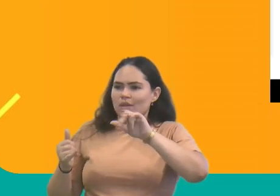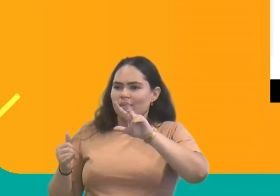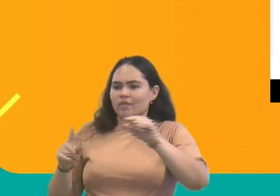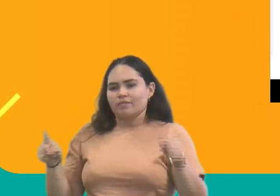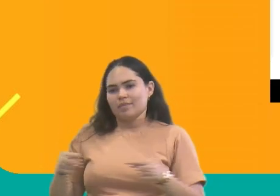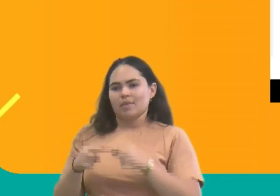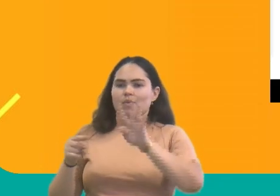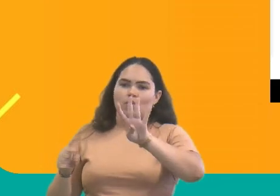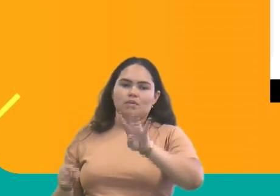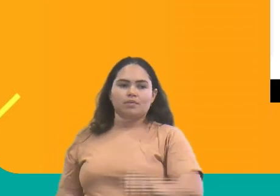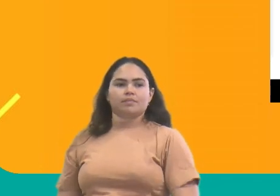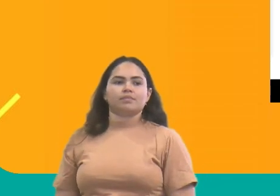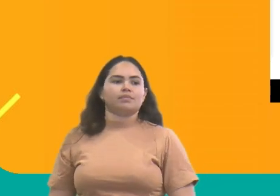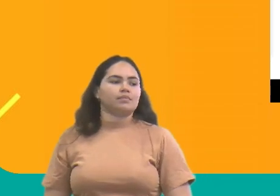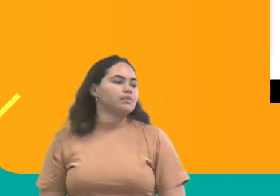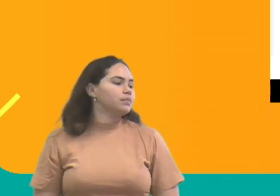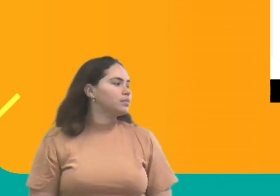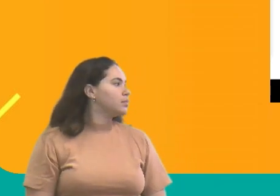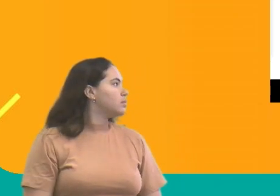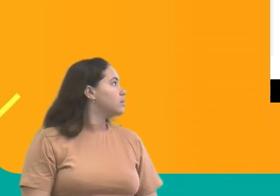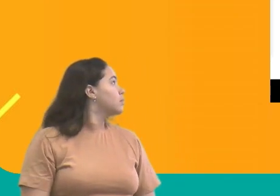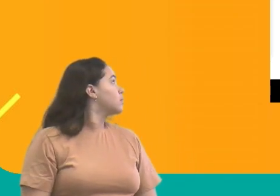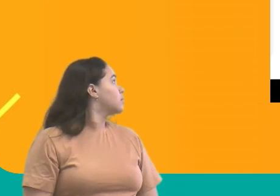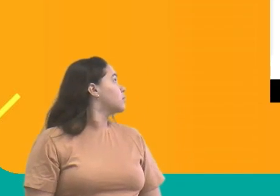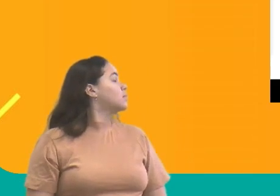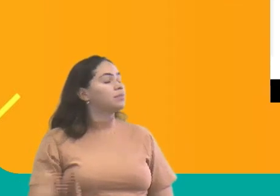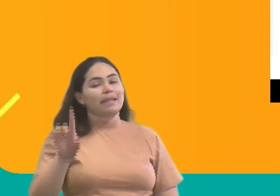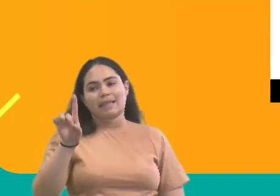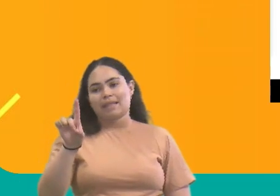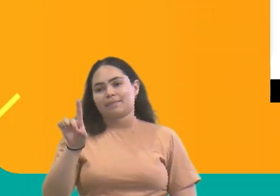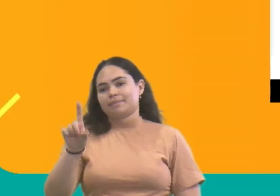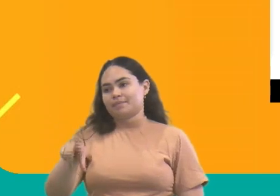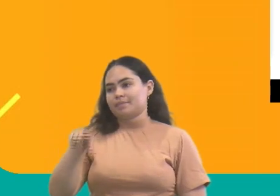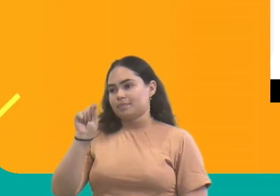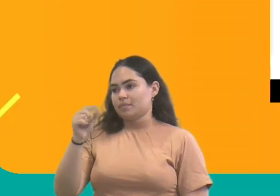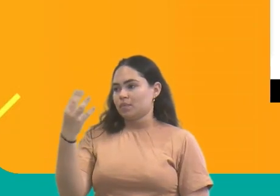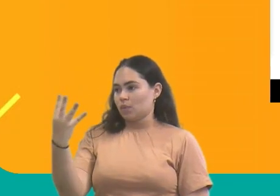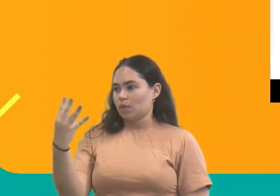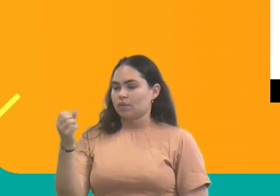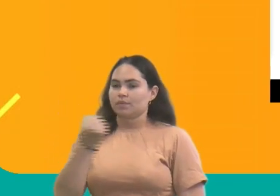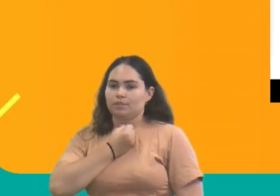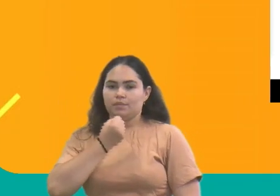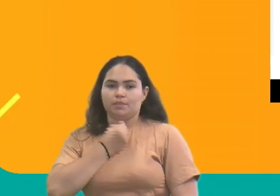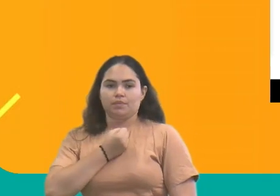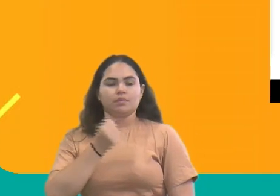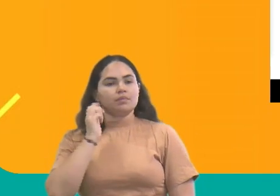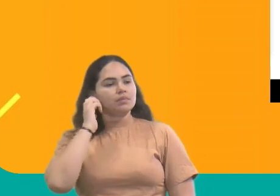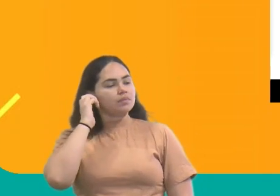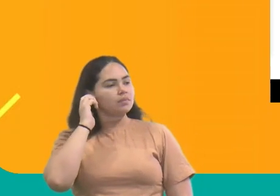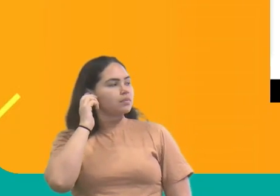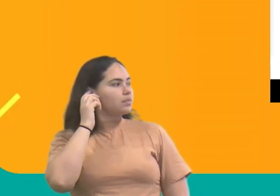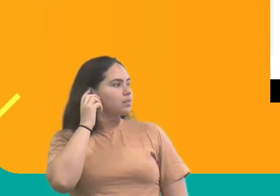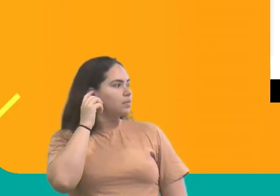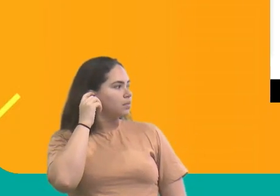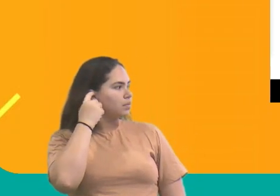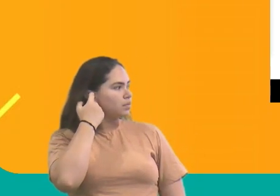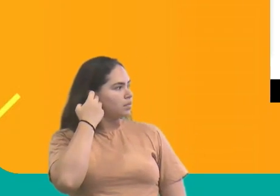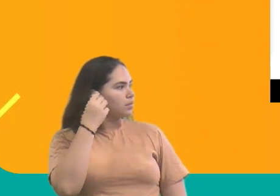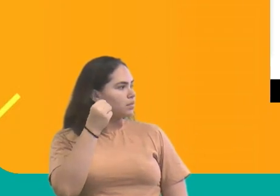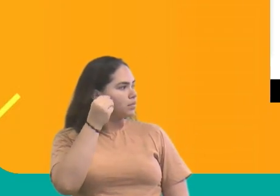correta está? Item D de dado, resposta 4. Parece uma